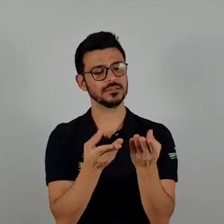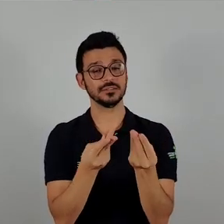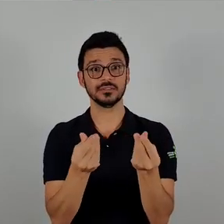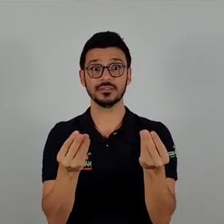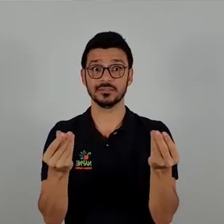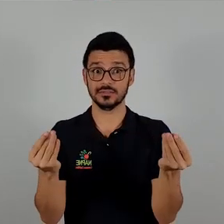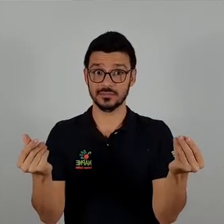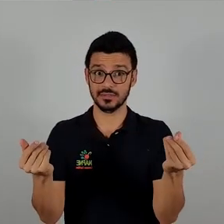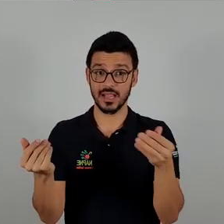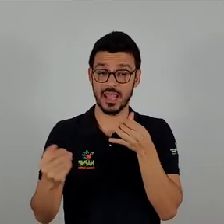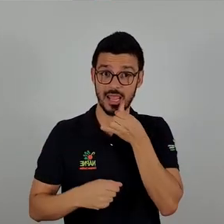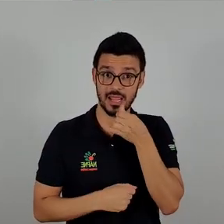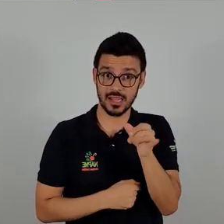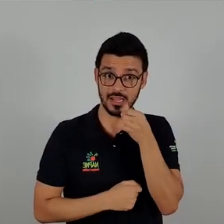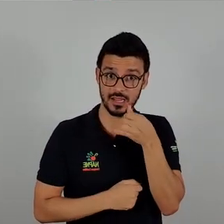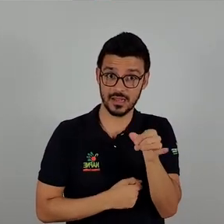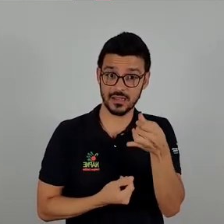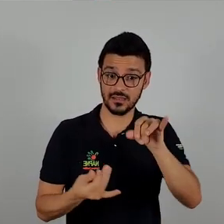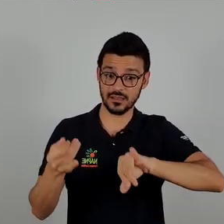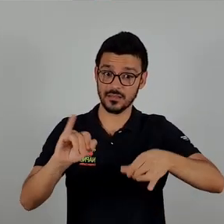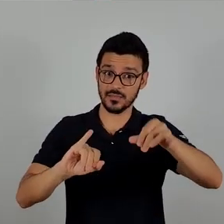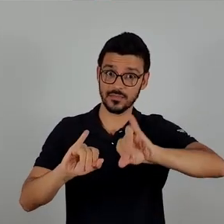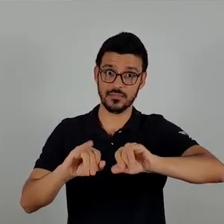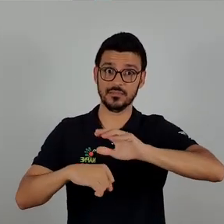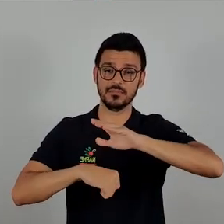a física, não só da física